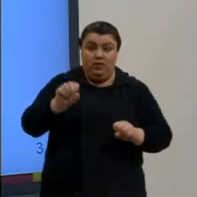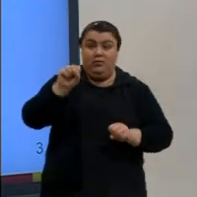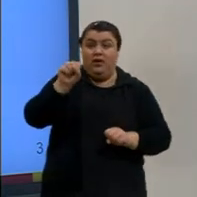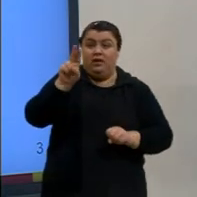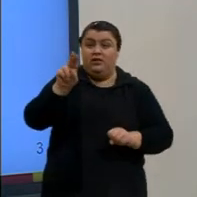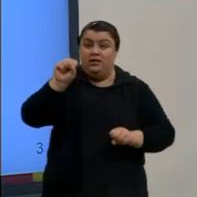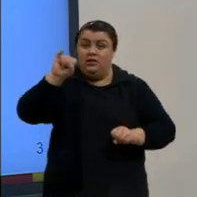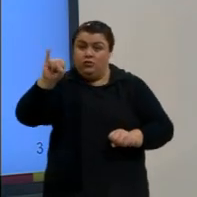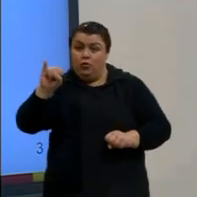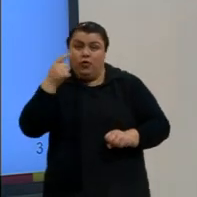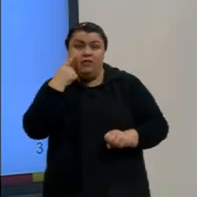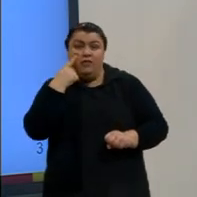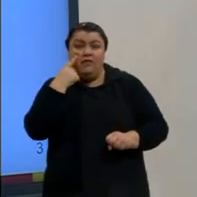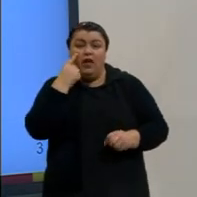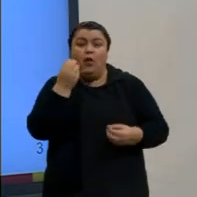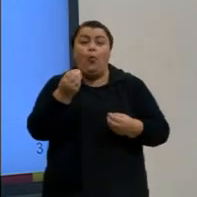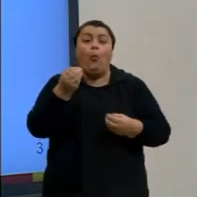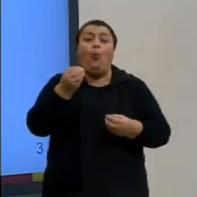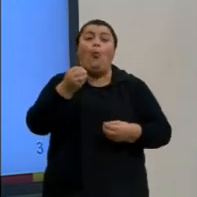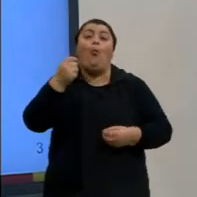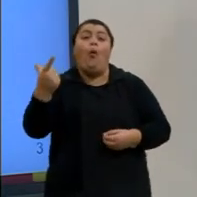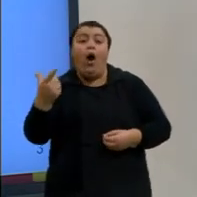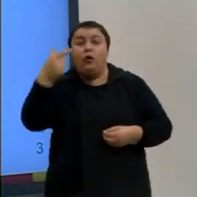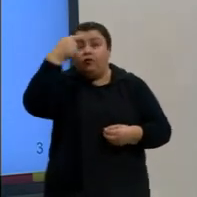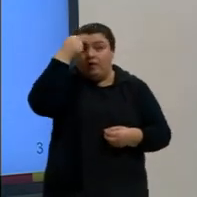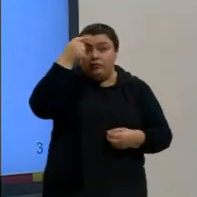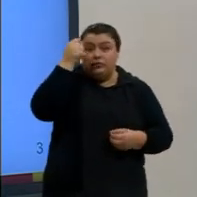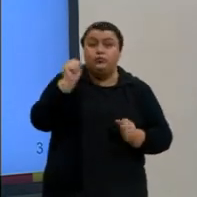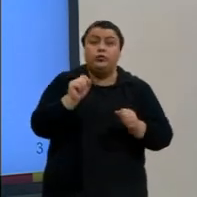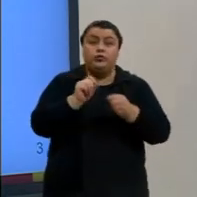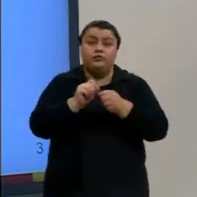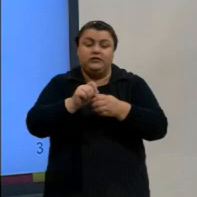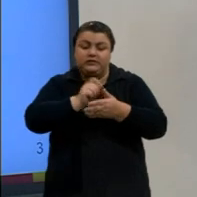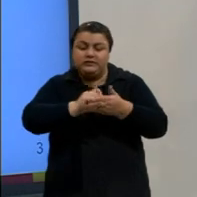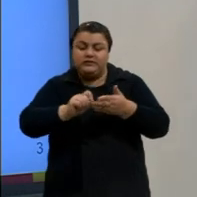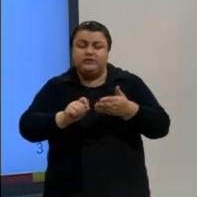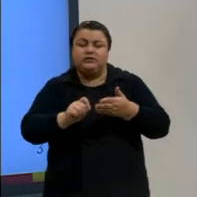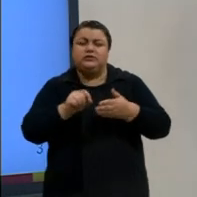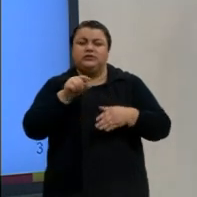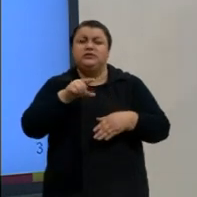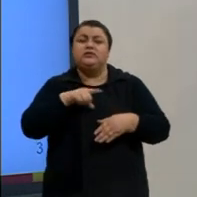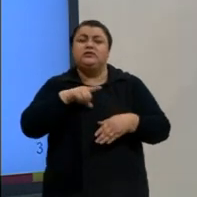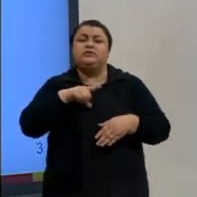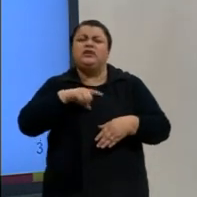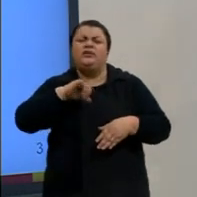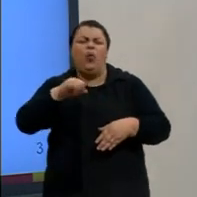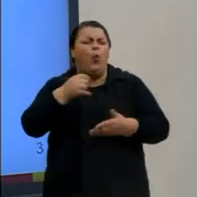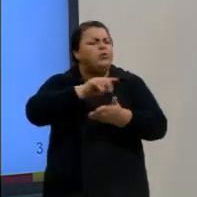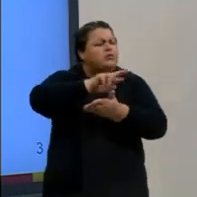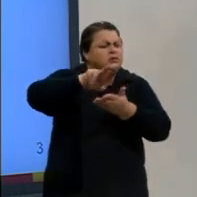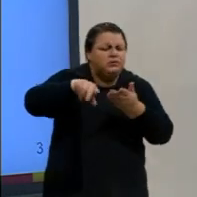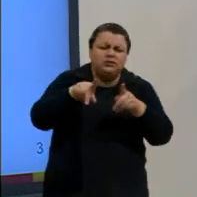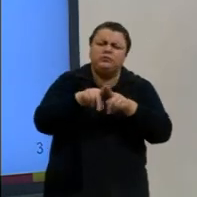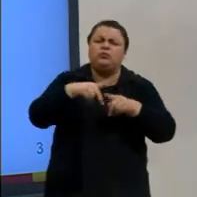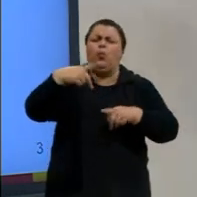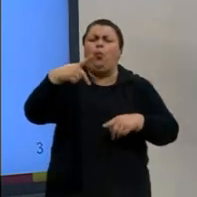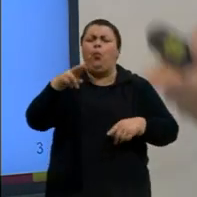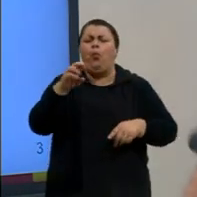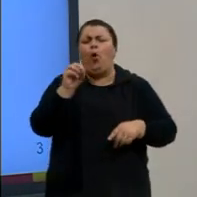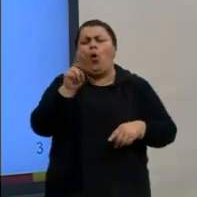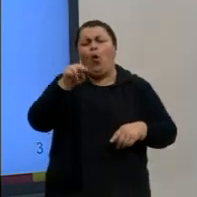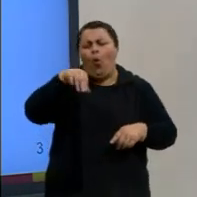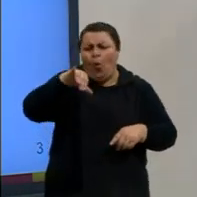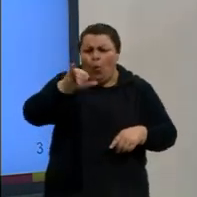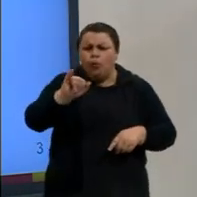cursar o curso que você optou Além disso também você tem essa possibilidade de através do ProUni FIES nas